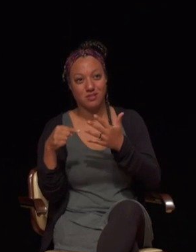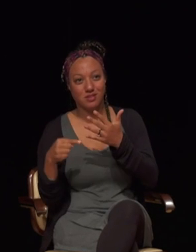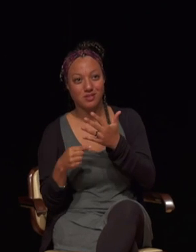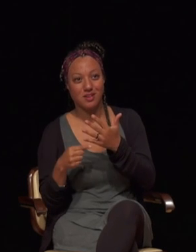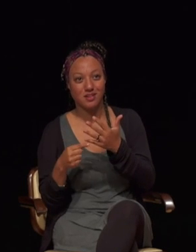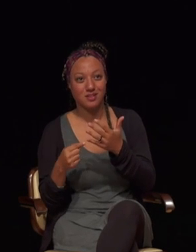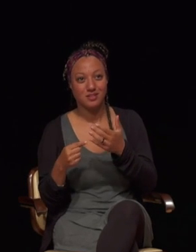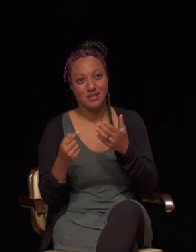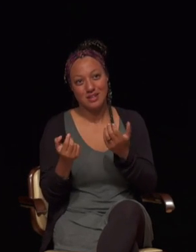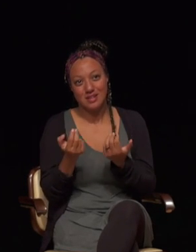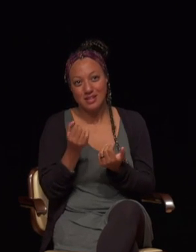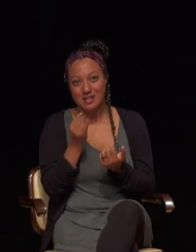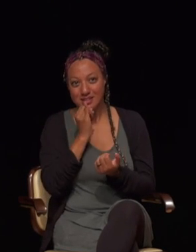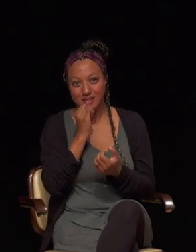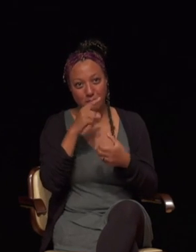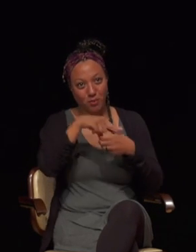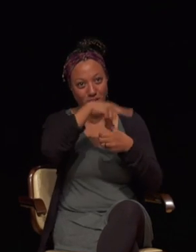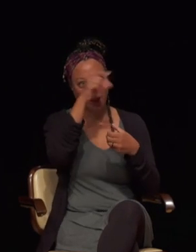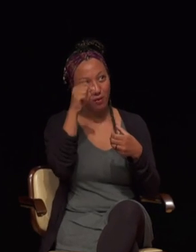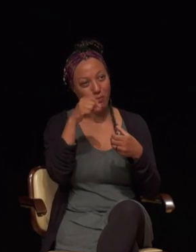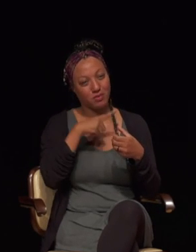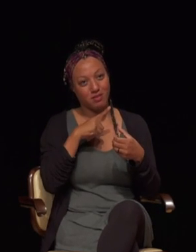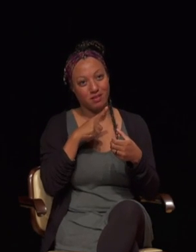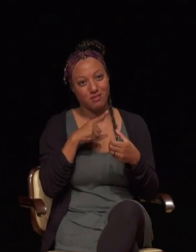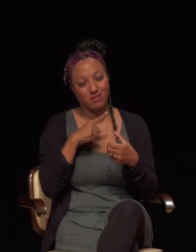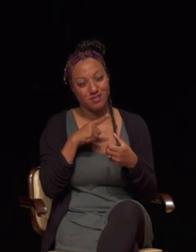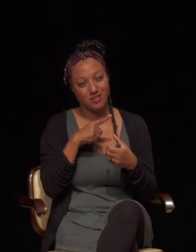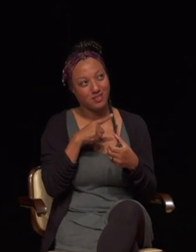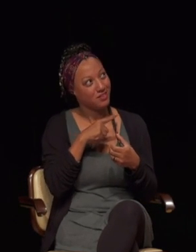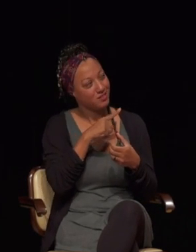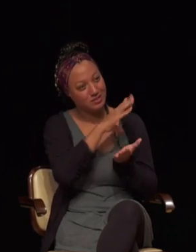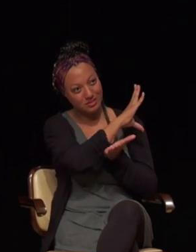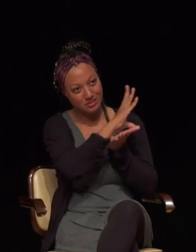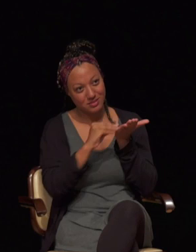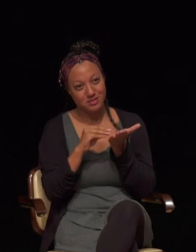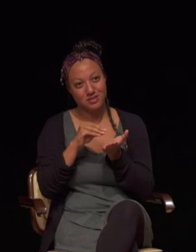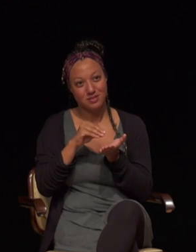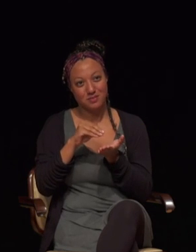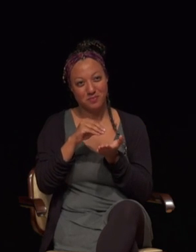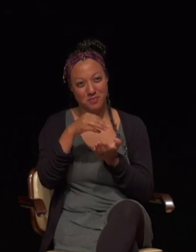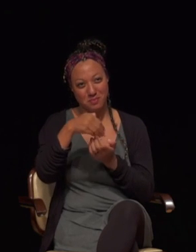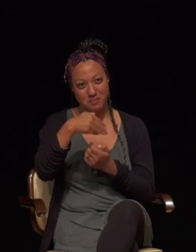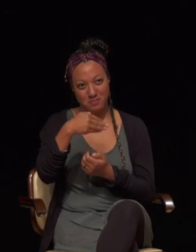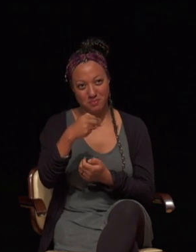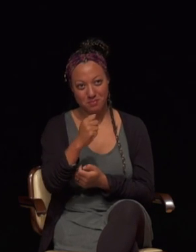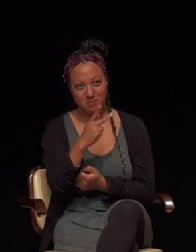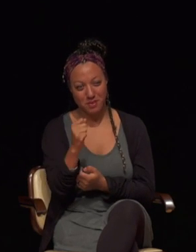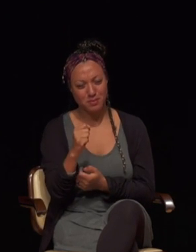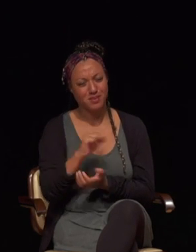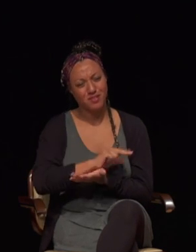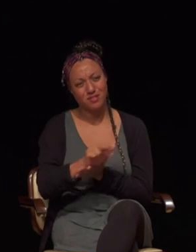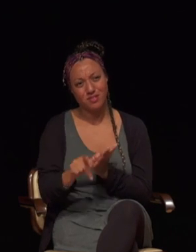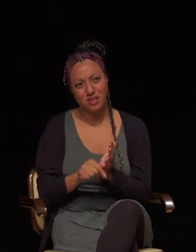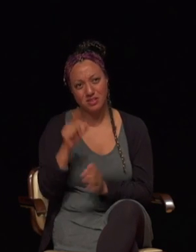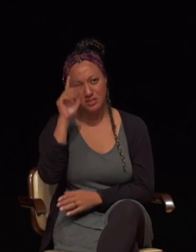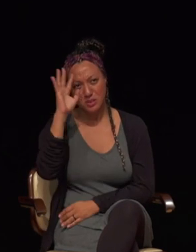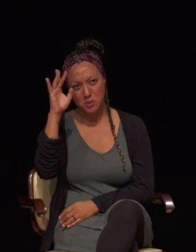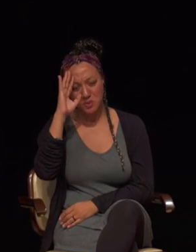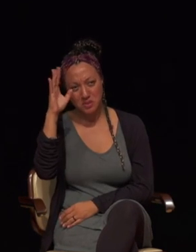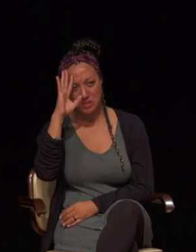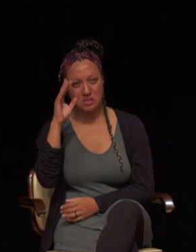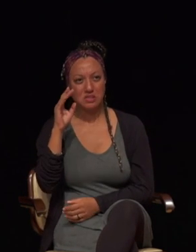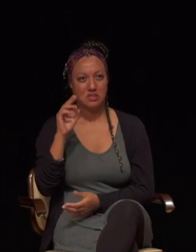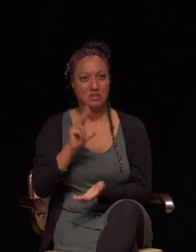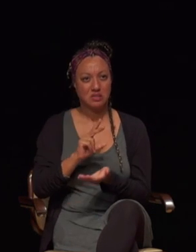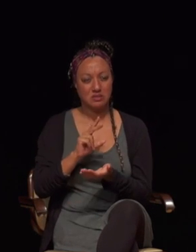quilombo é retirado de um mapa né Ah enfim verdadeiras teorias teses sobre os povos